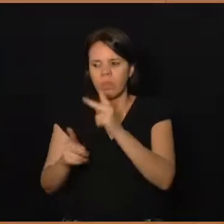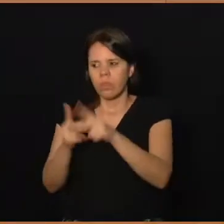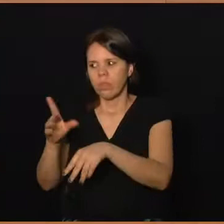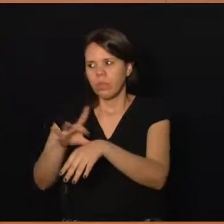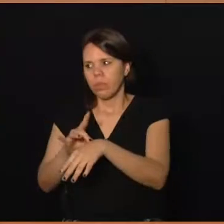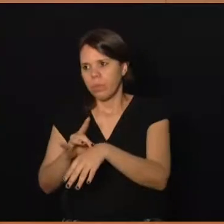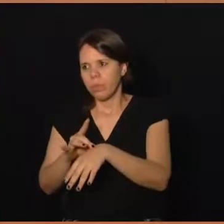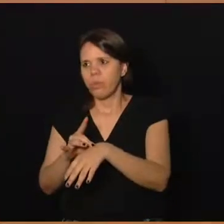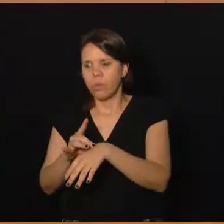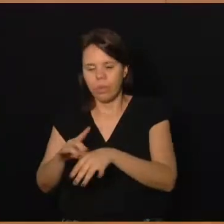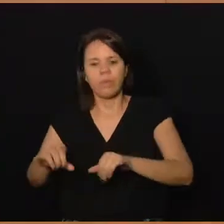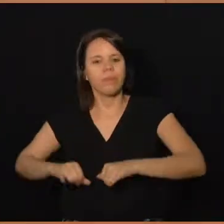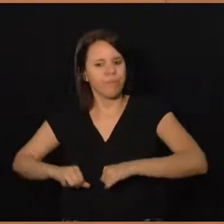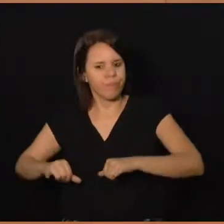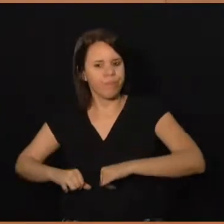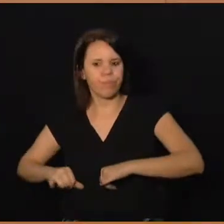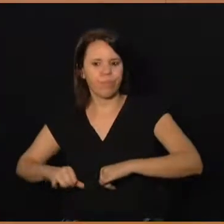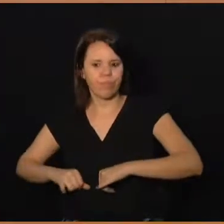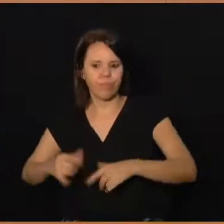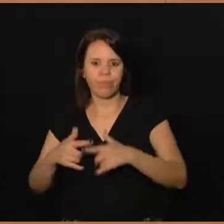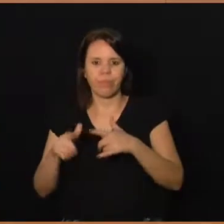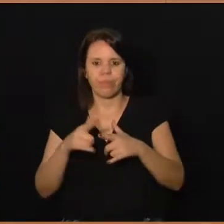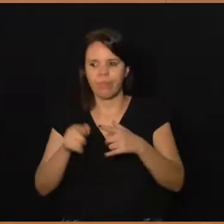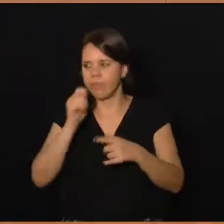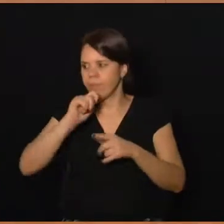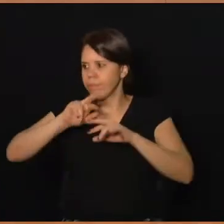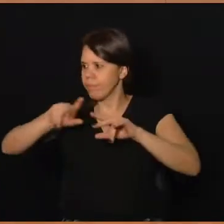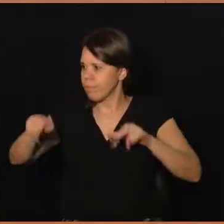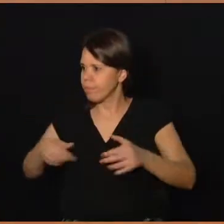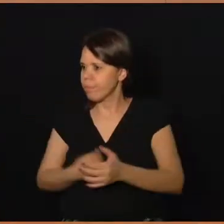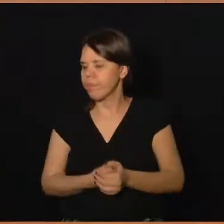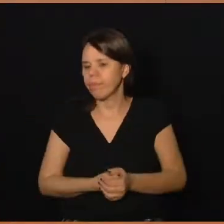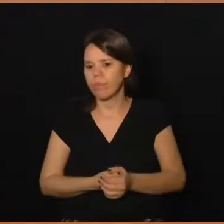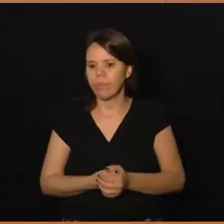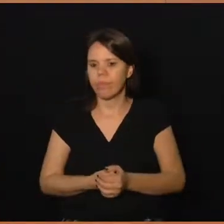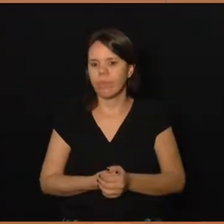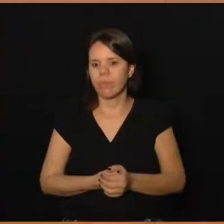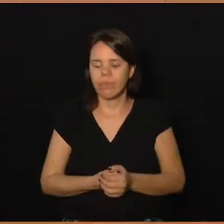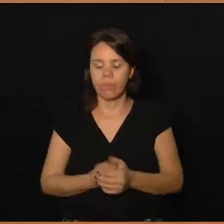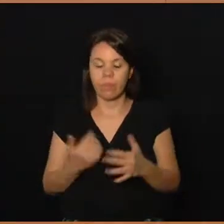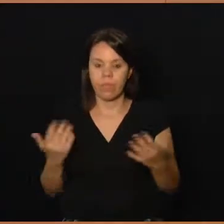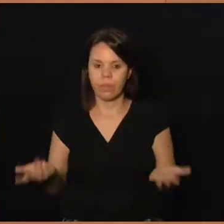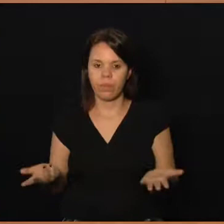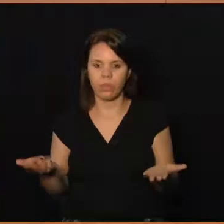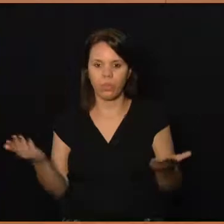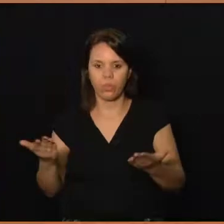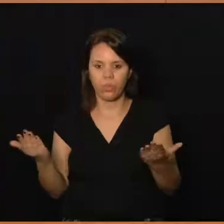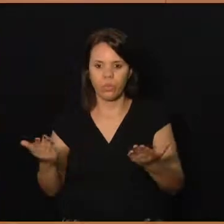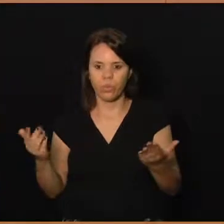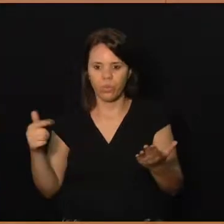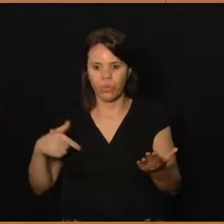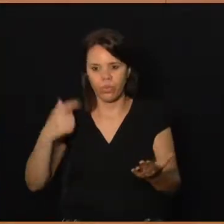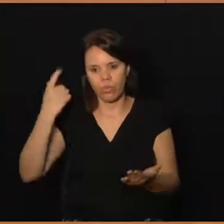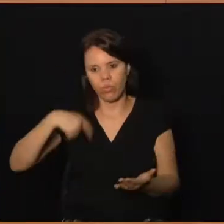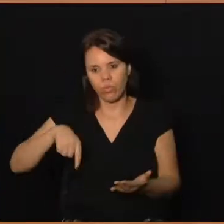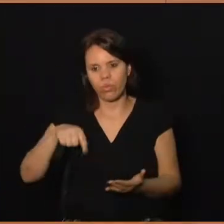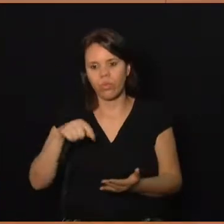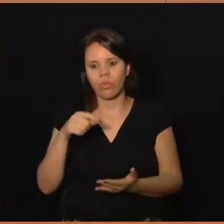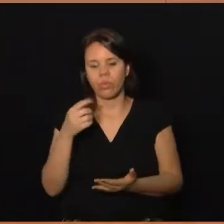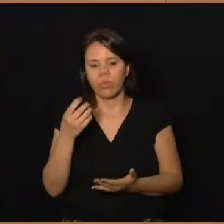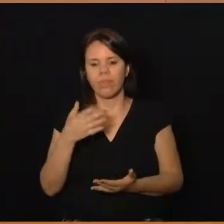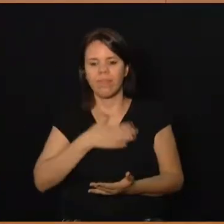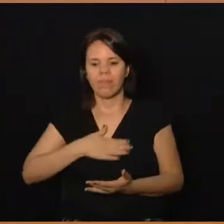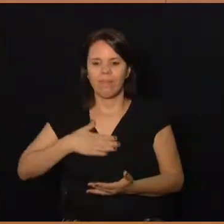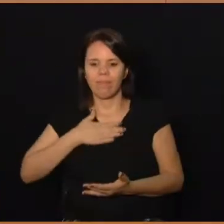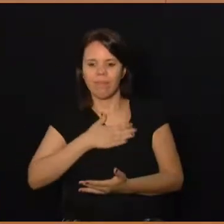Quantas pessoas não sofrem com o problema das drogas? Então, hoje estou tendo o